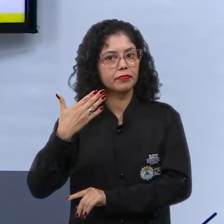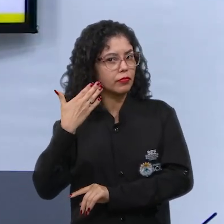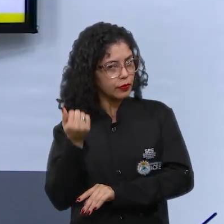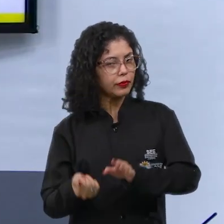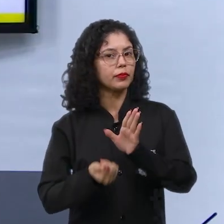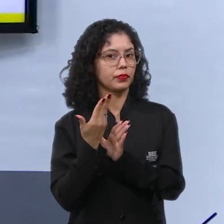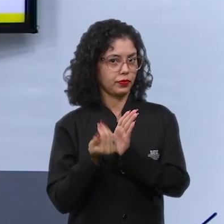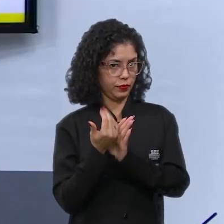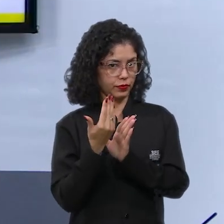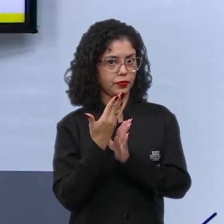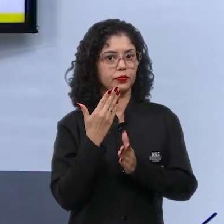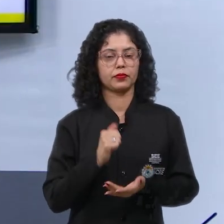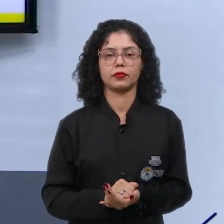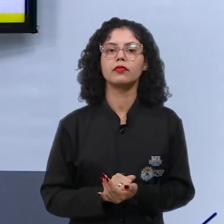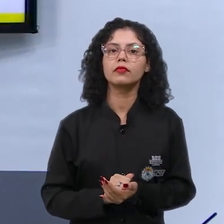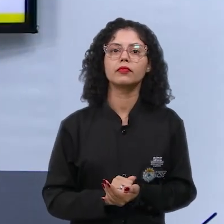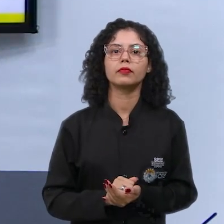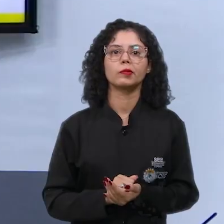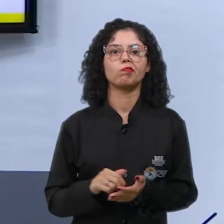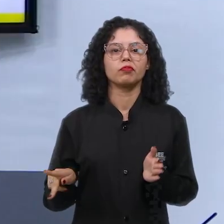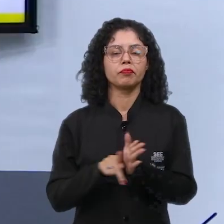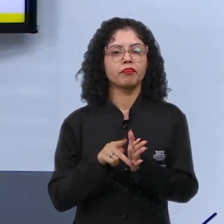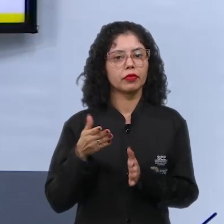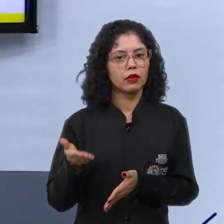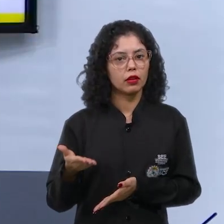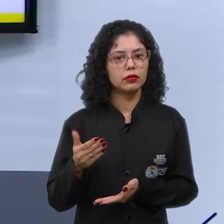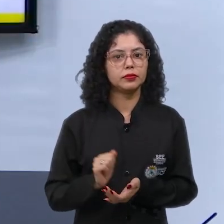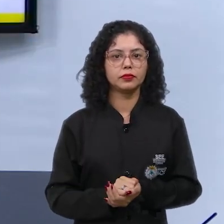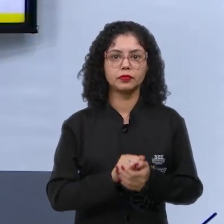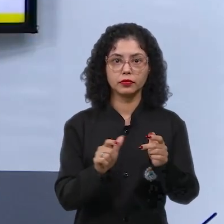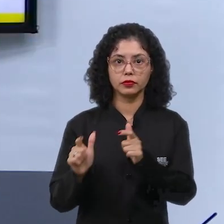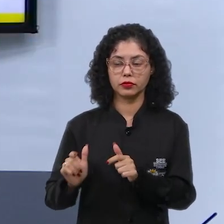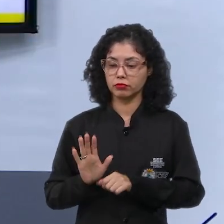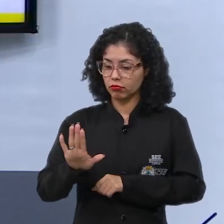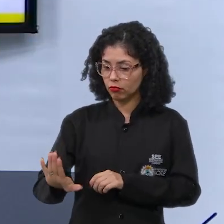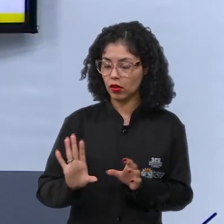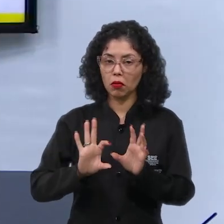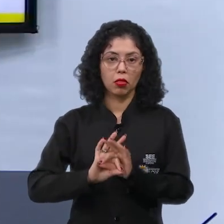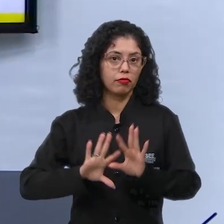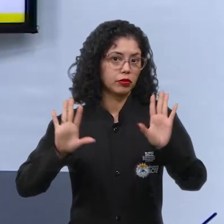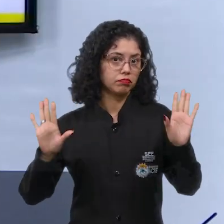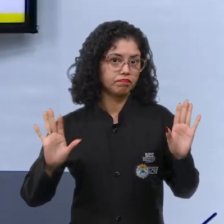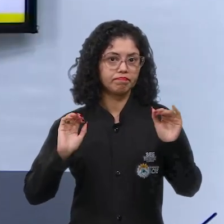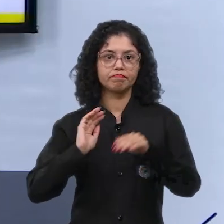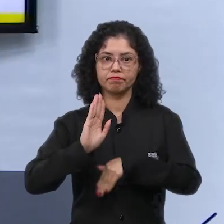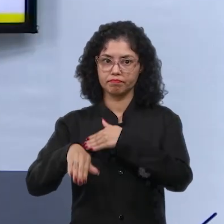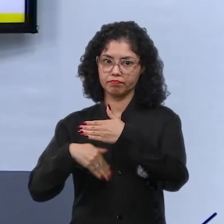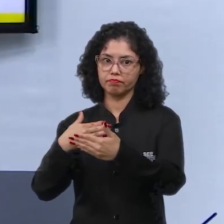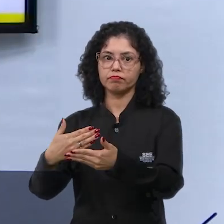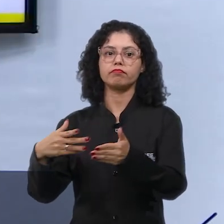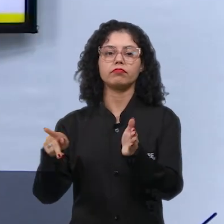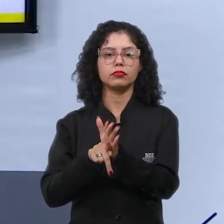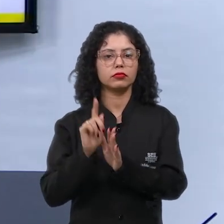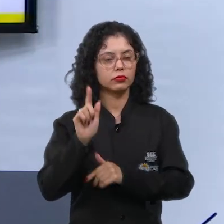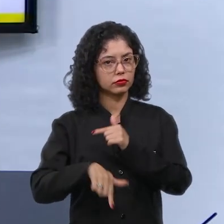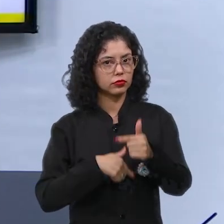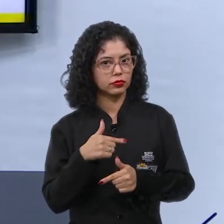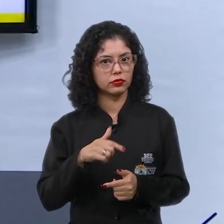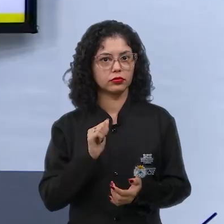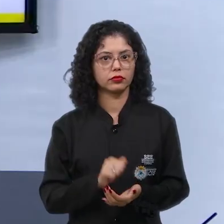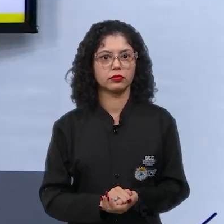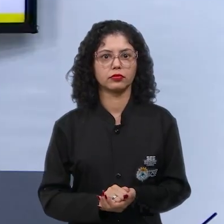né, para cultivar, um ambiente mais propício, onde deixam elas mais à vontade, por assim dizer, para trabalhar de uma